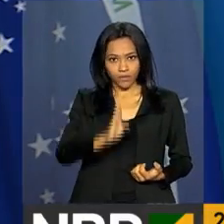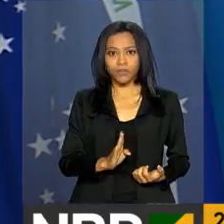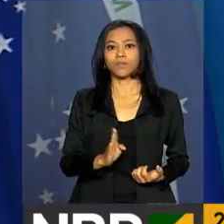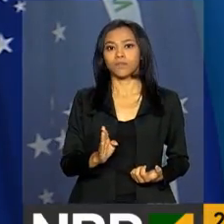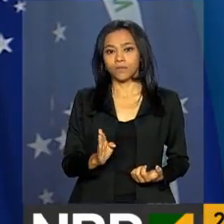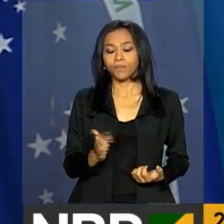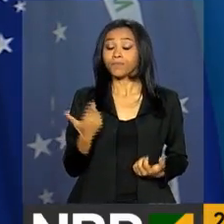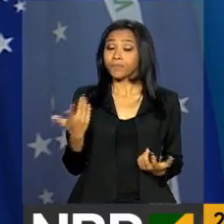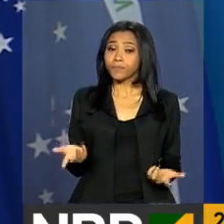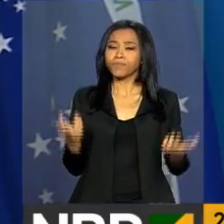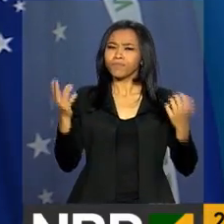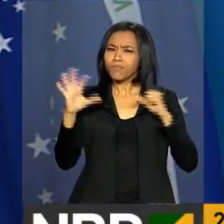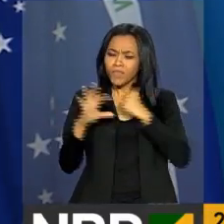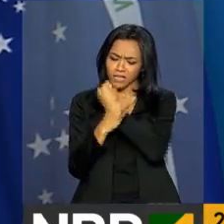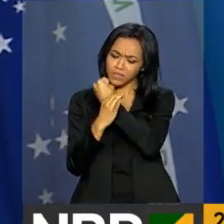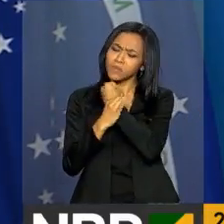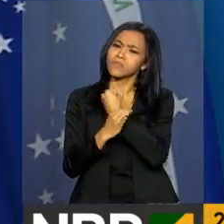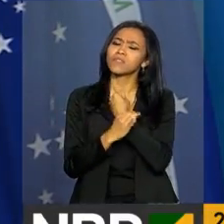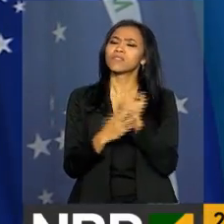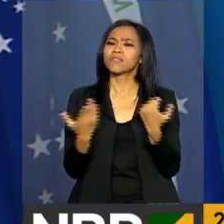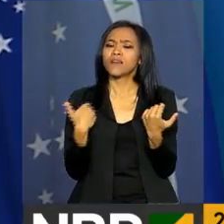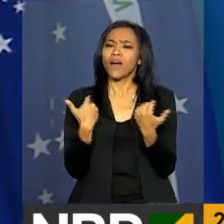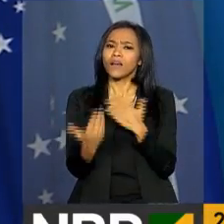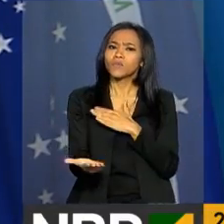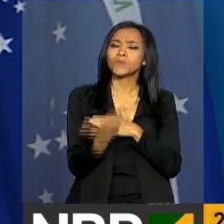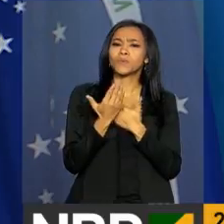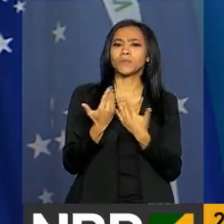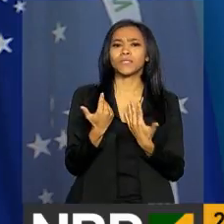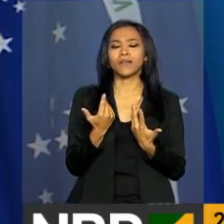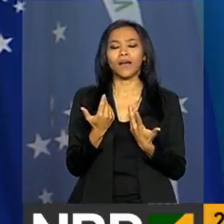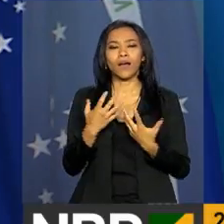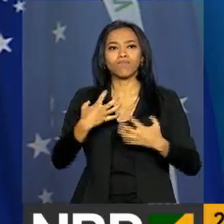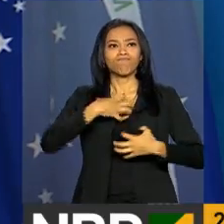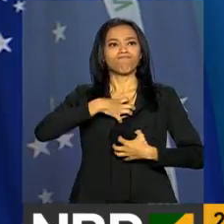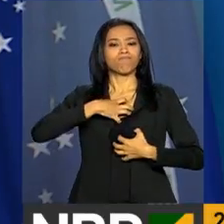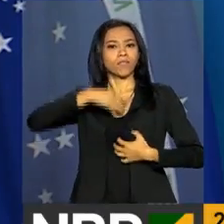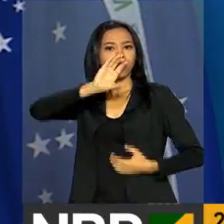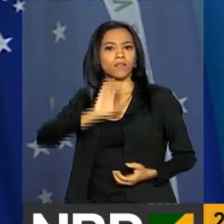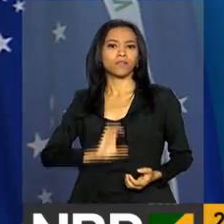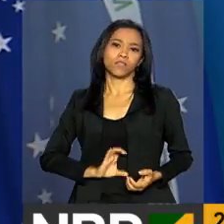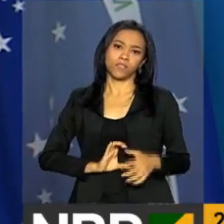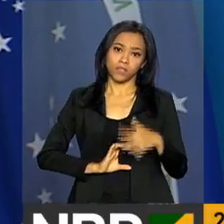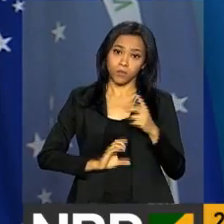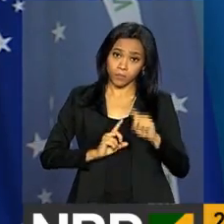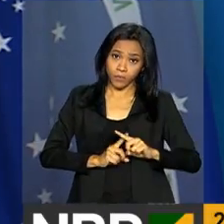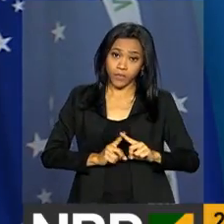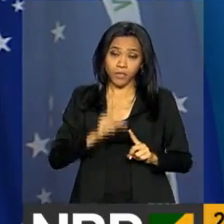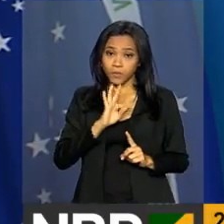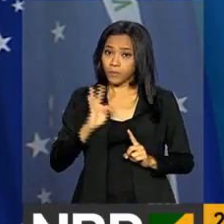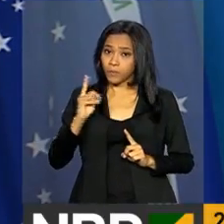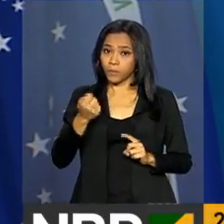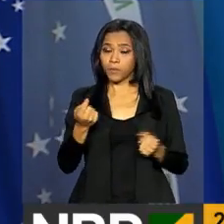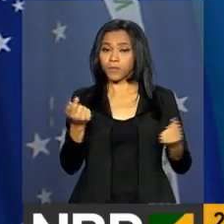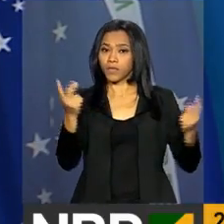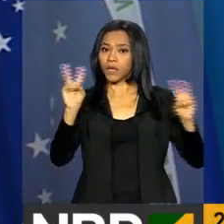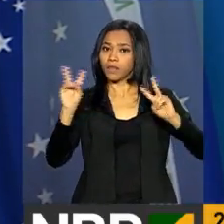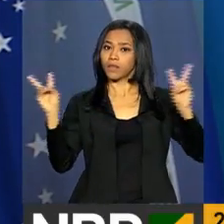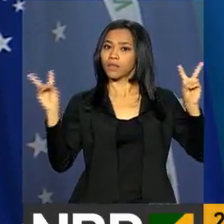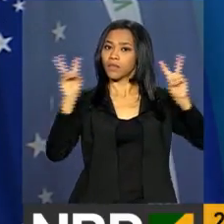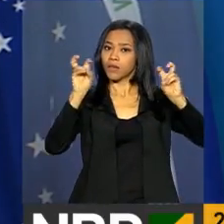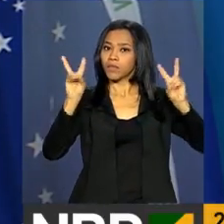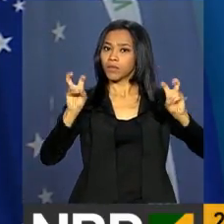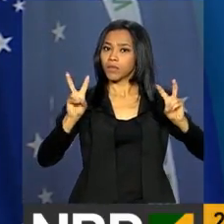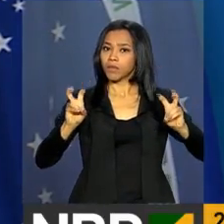ela naturalmente ajuda a construir cidadania porque de um lado é tudo que diz respeito à segurança pública barra